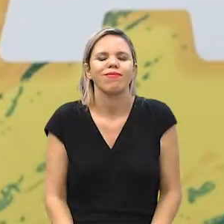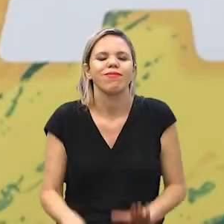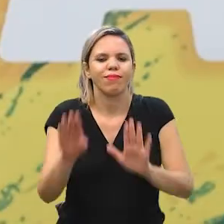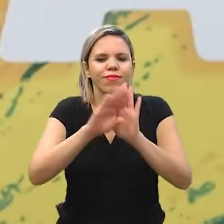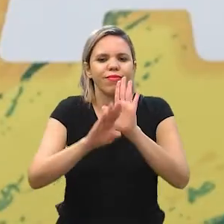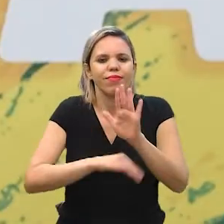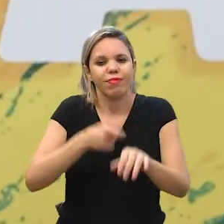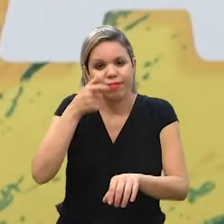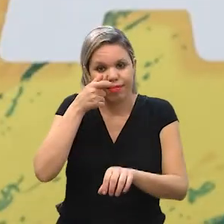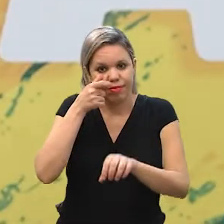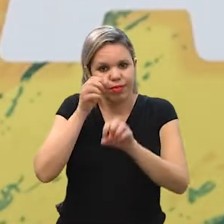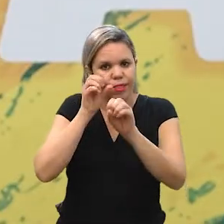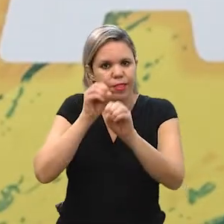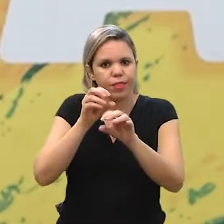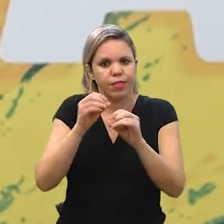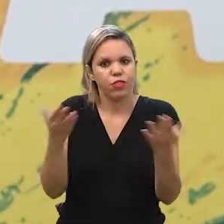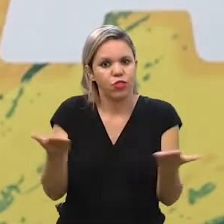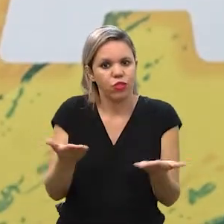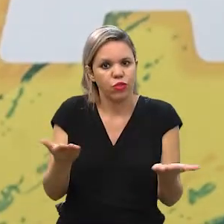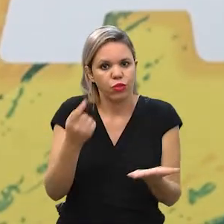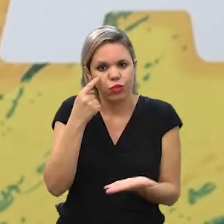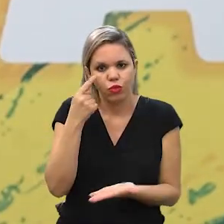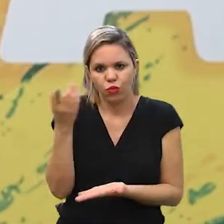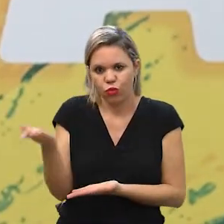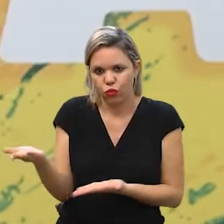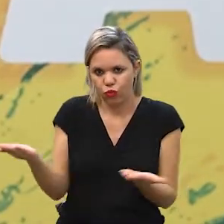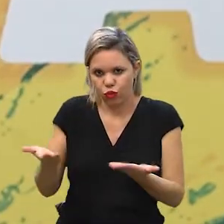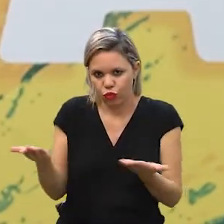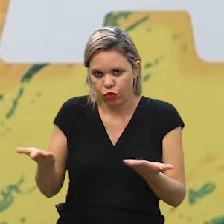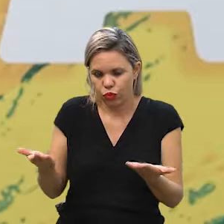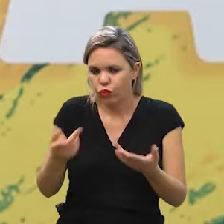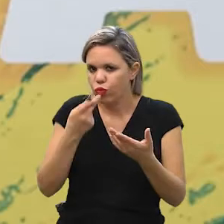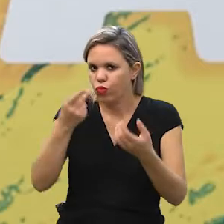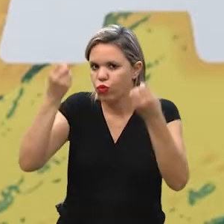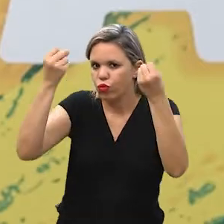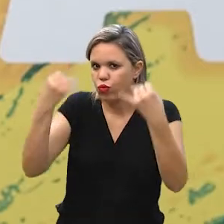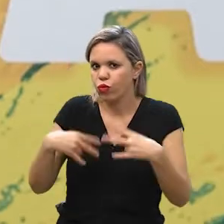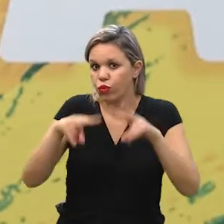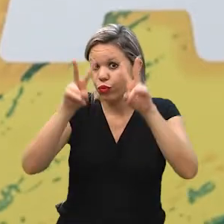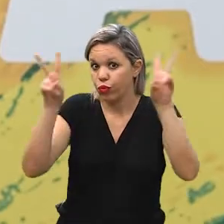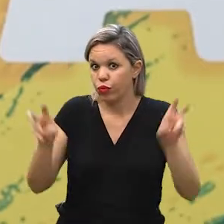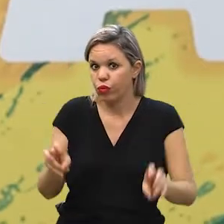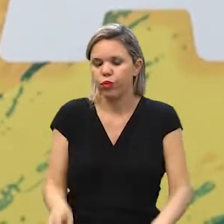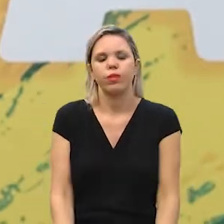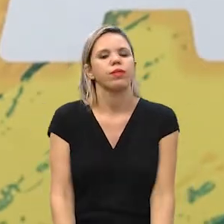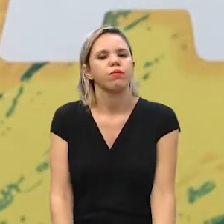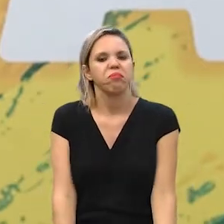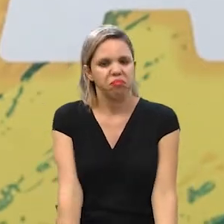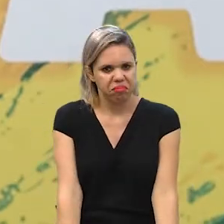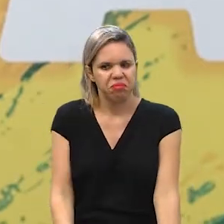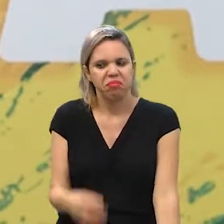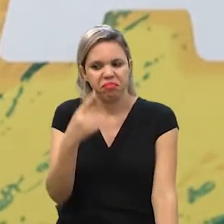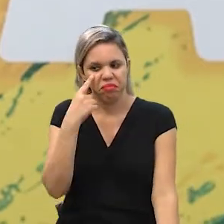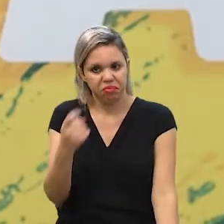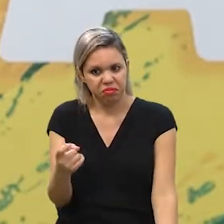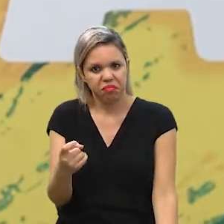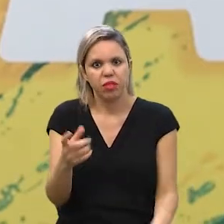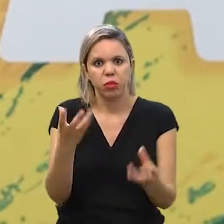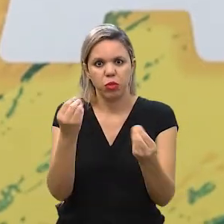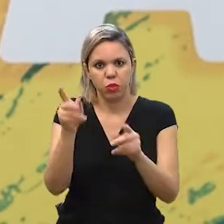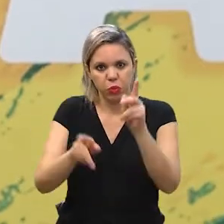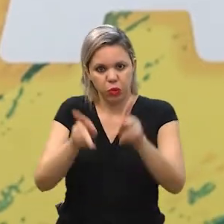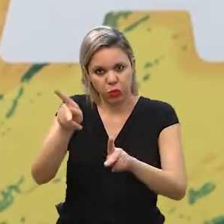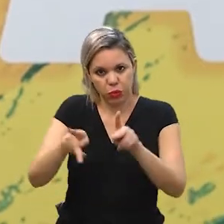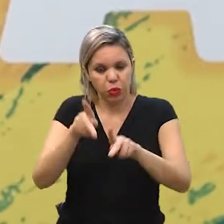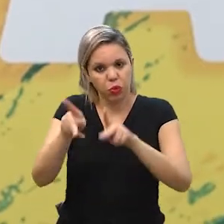Bom, é o quadro de Olho na Educação e olha só, hoje a gente vai falar de um tema que interessa a muita